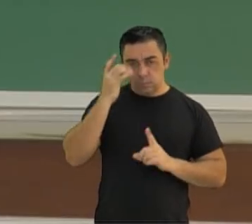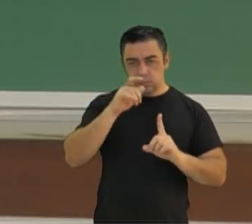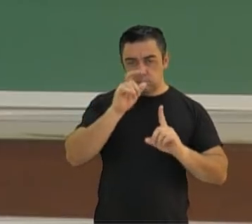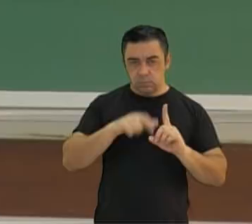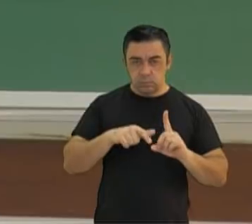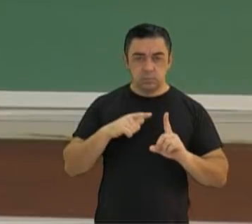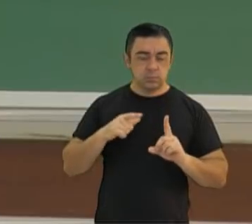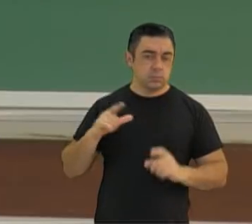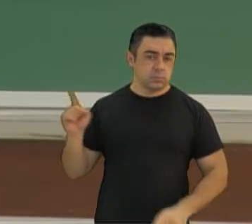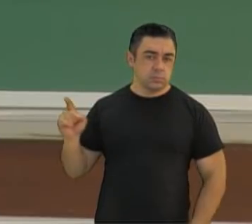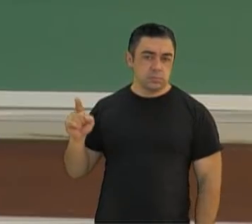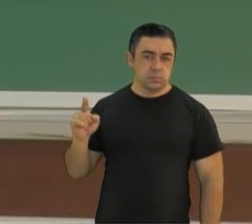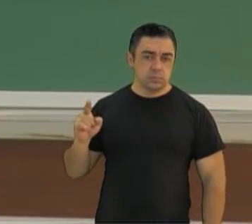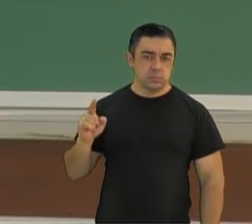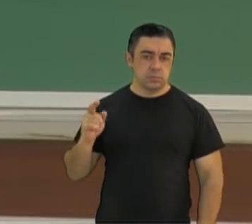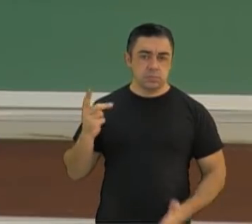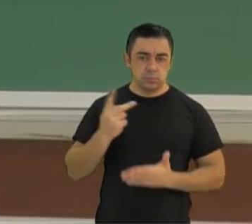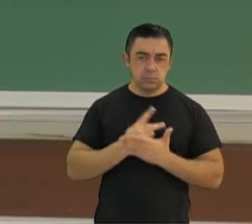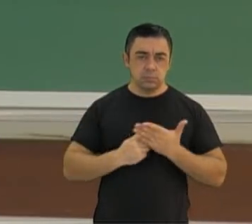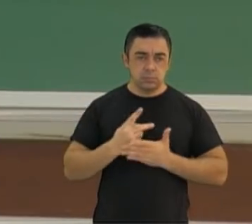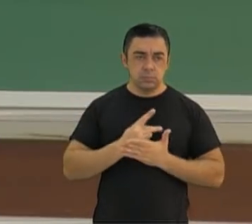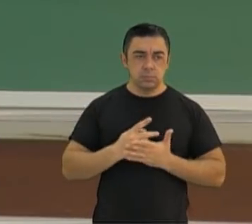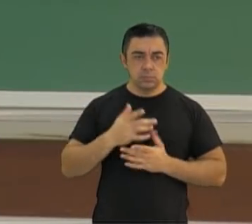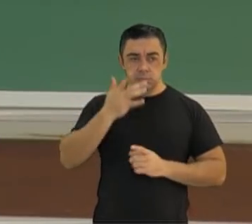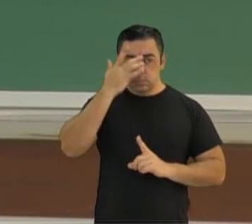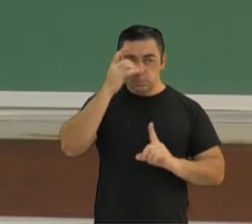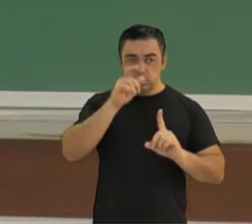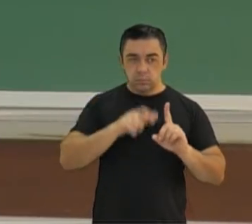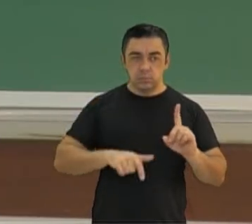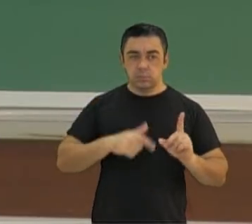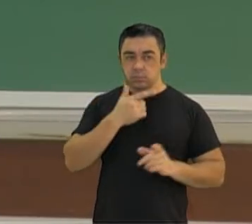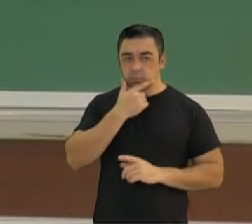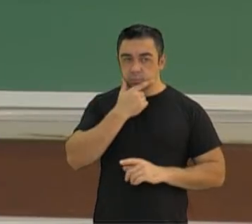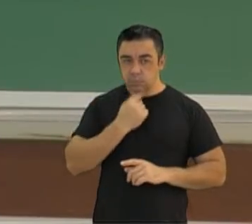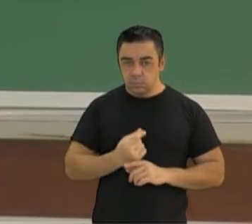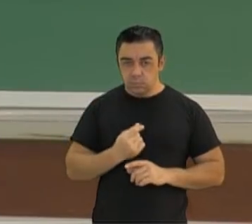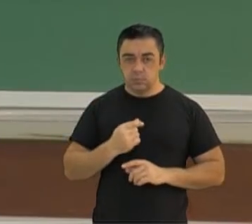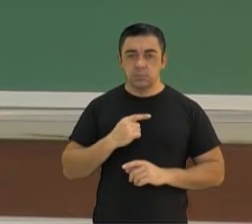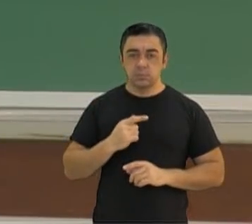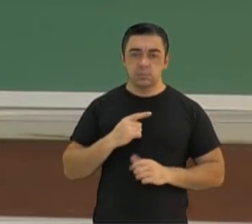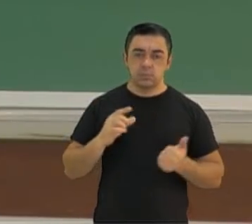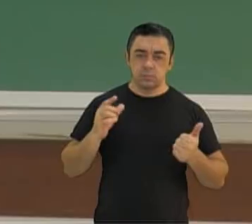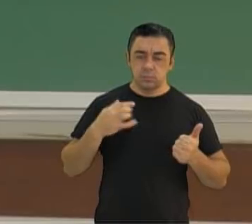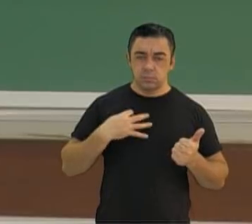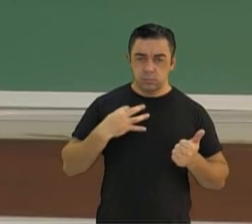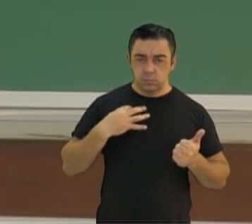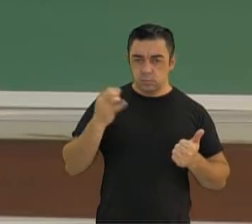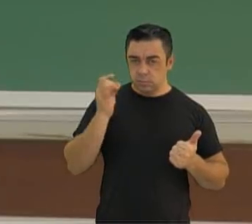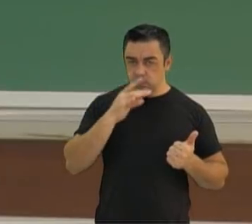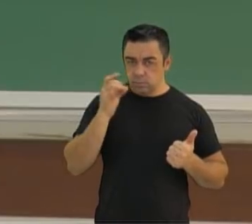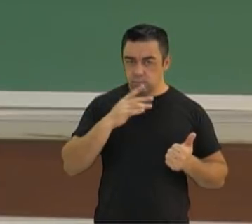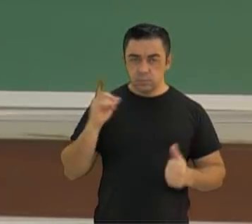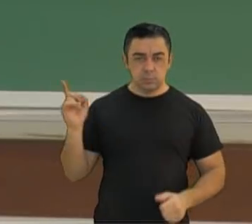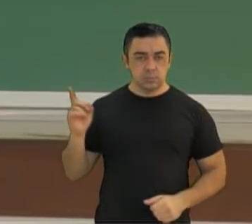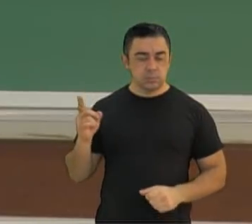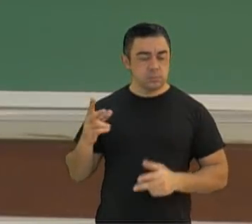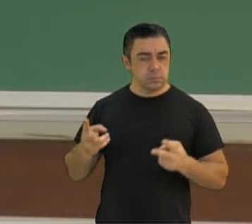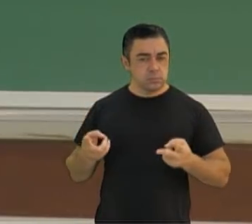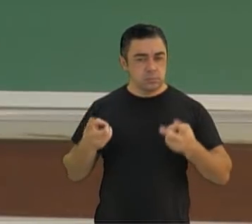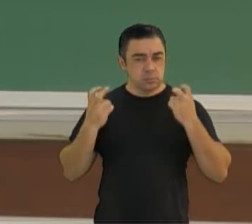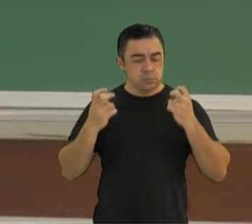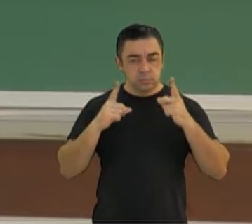os traços de um personagem masculino, ele usa verde, preste atenção na